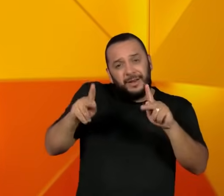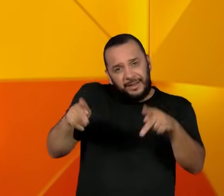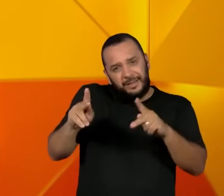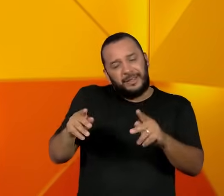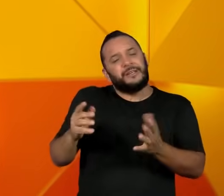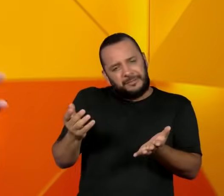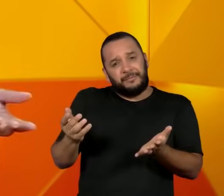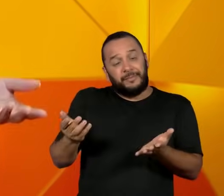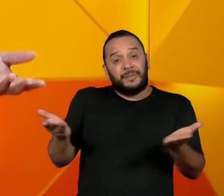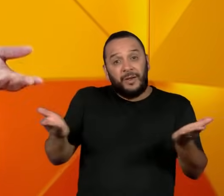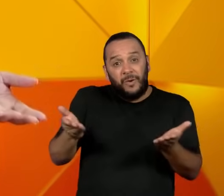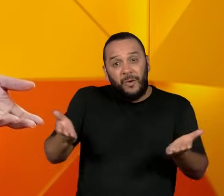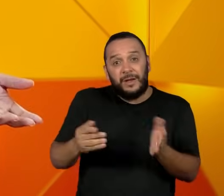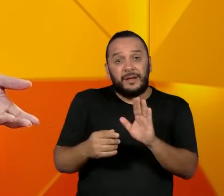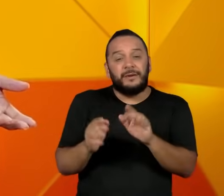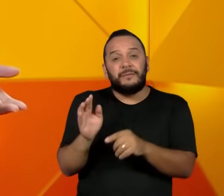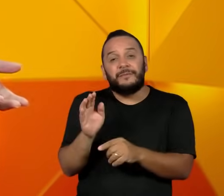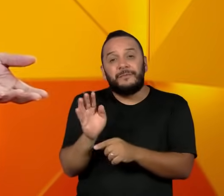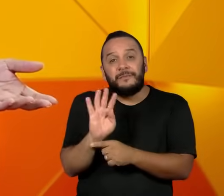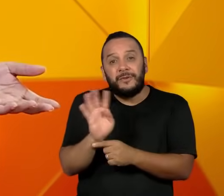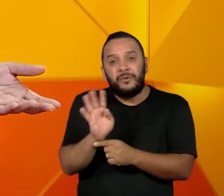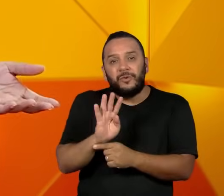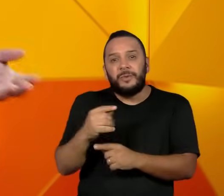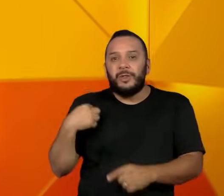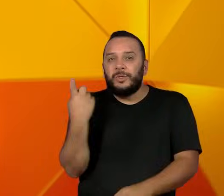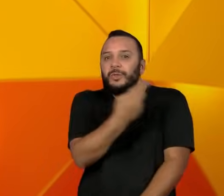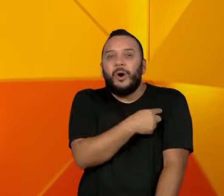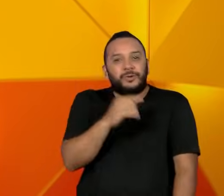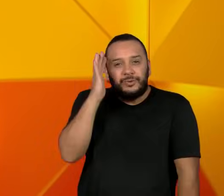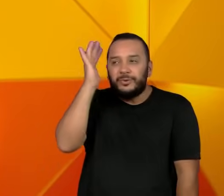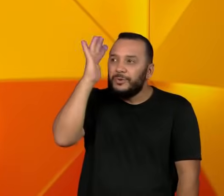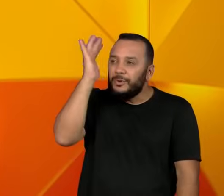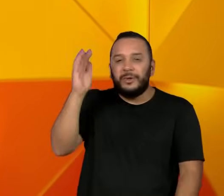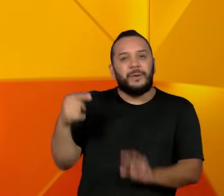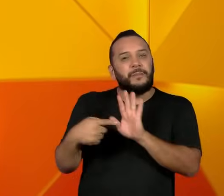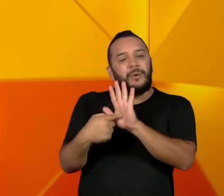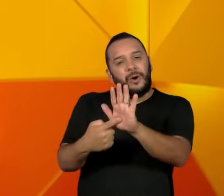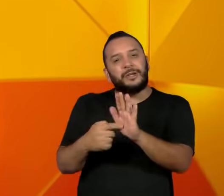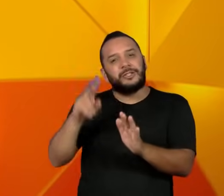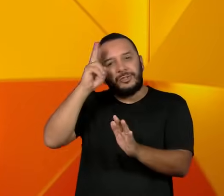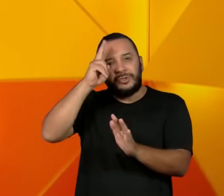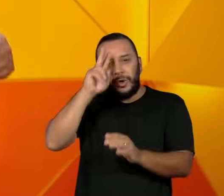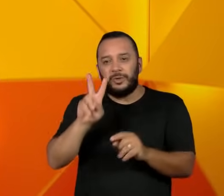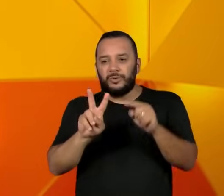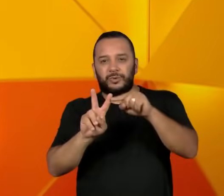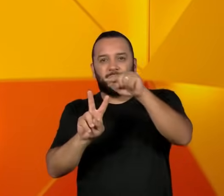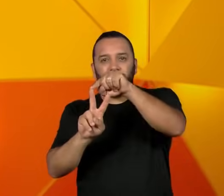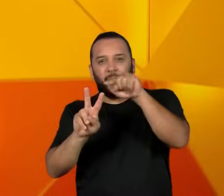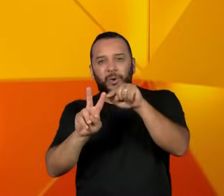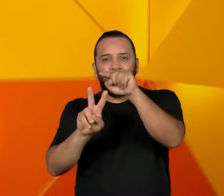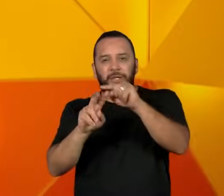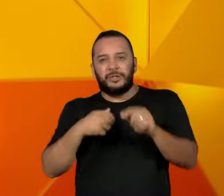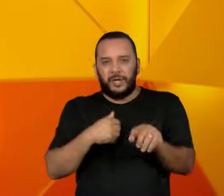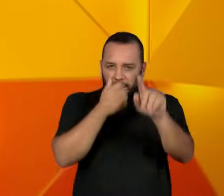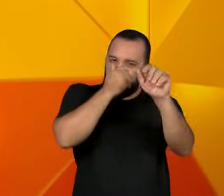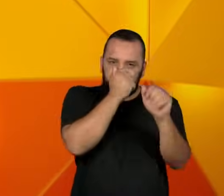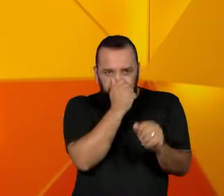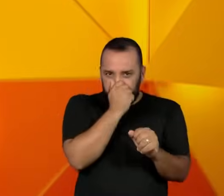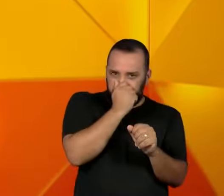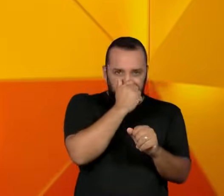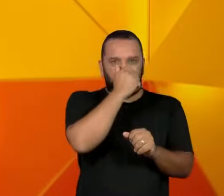é. O filme Nosso Sonho conta essa trajetória e repete nas bilheterias o sucesso que essa dupla fez na